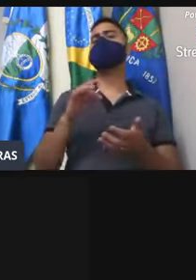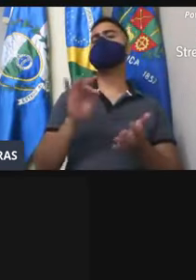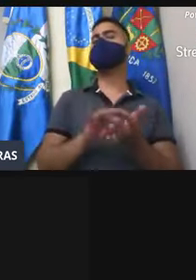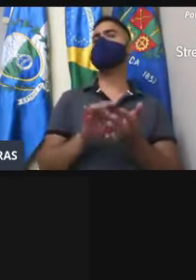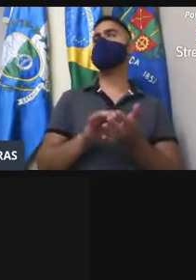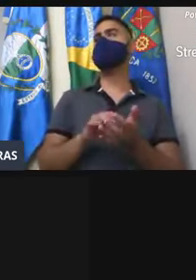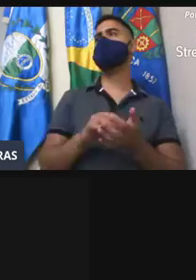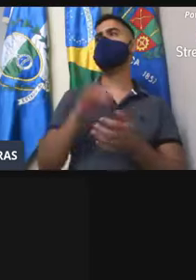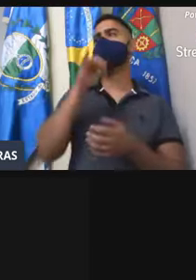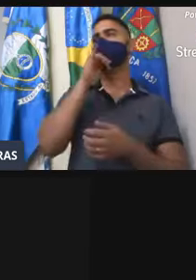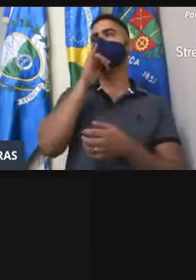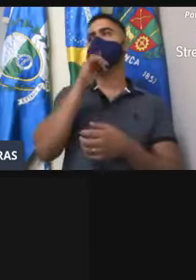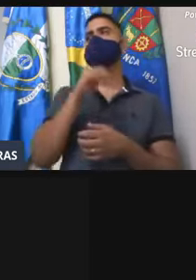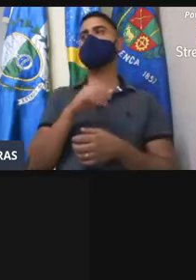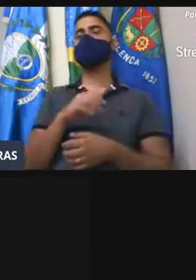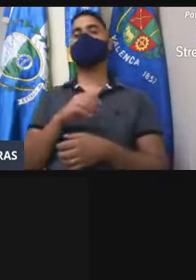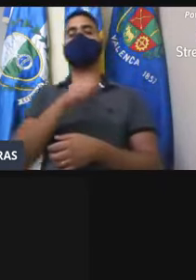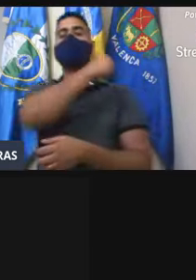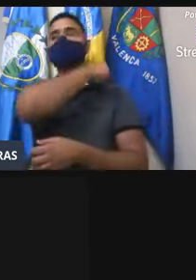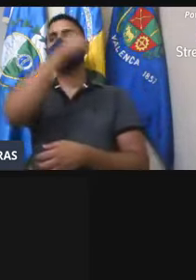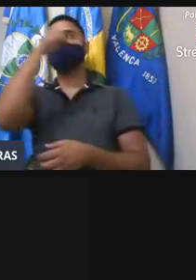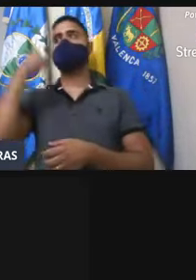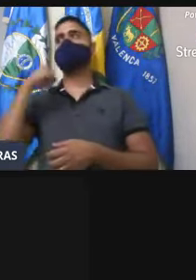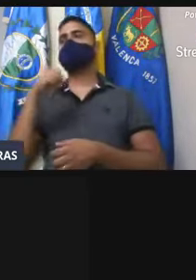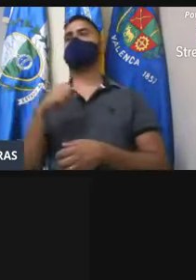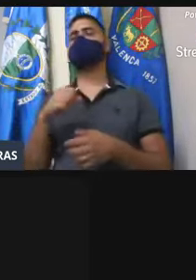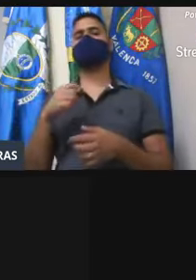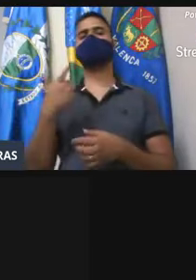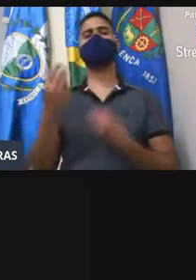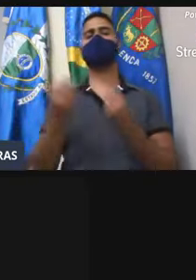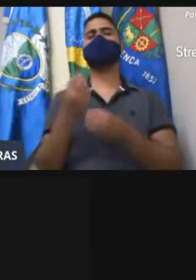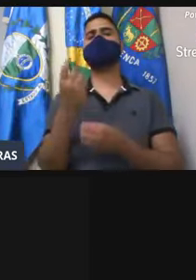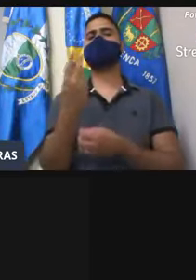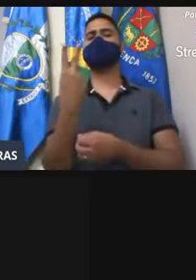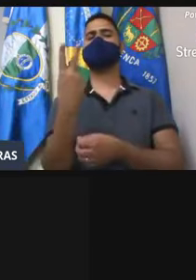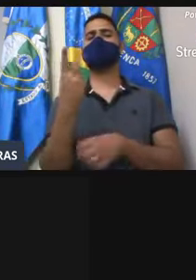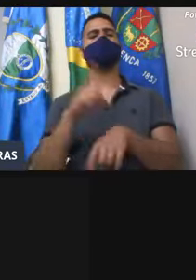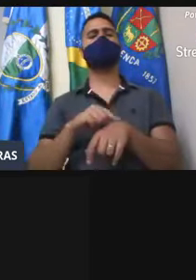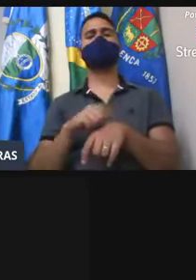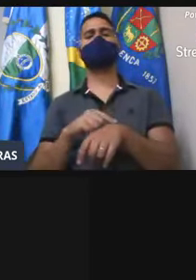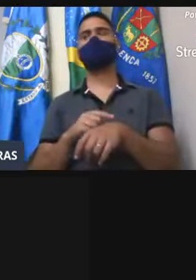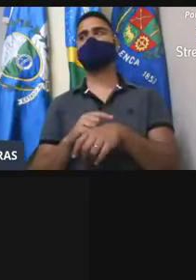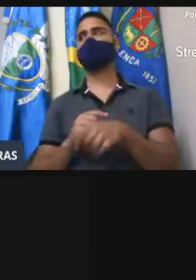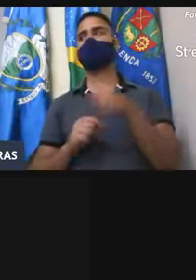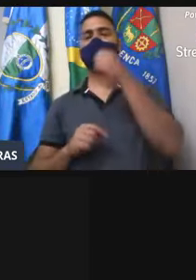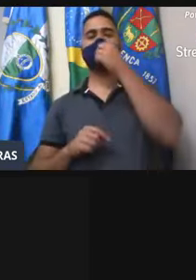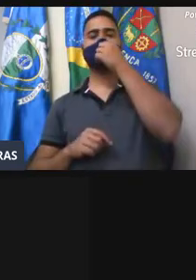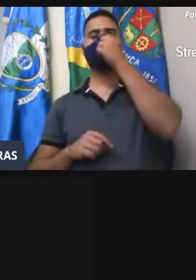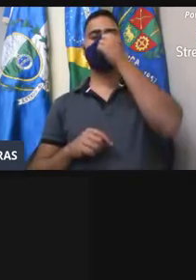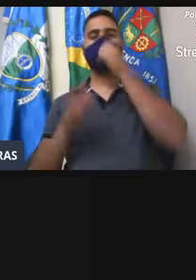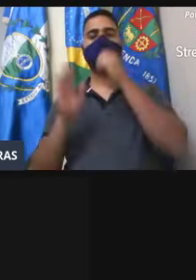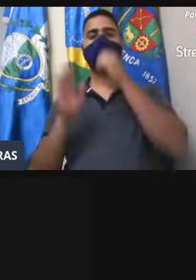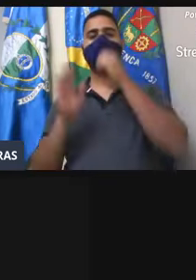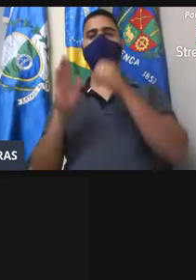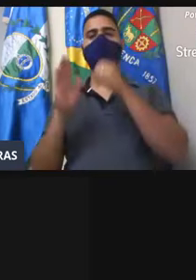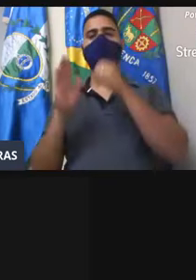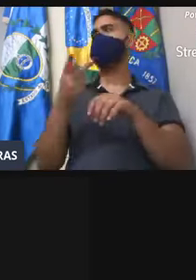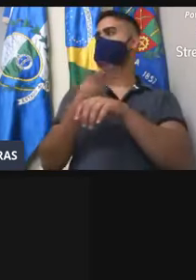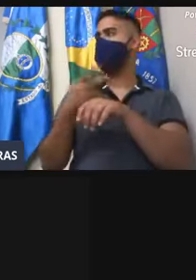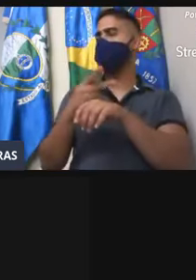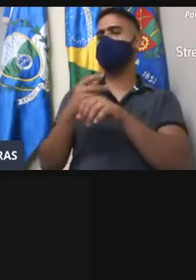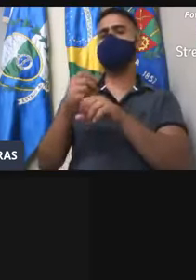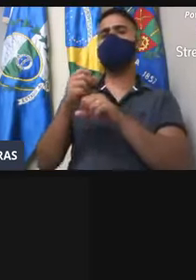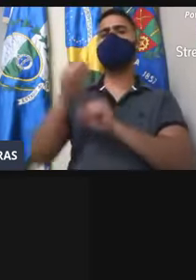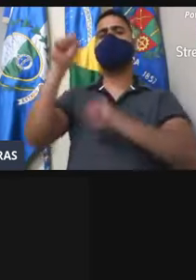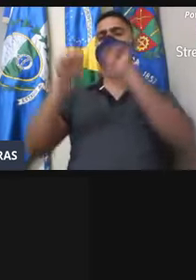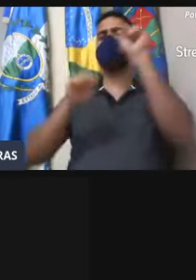Isabel. É insuficiente 2 horários. Né? Já tivemos lá, já procuramos a empresa, infelizmente